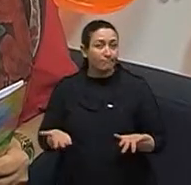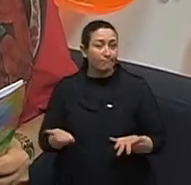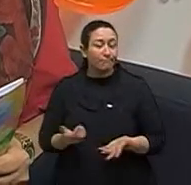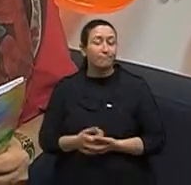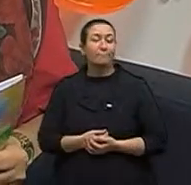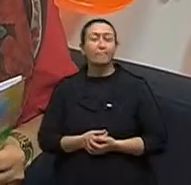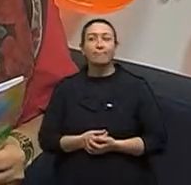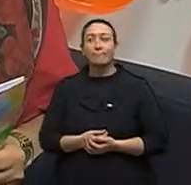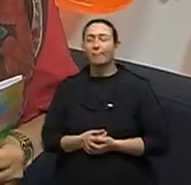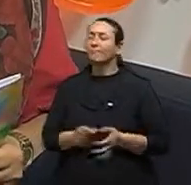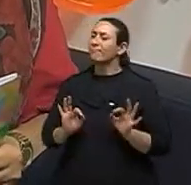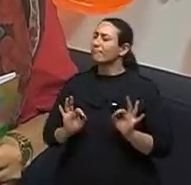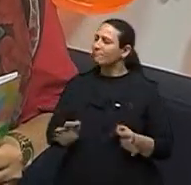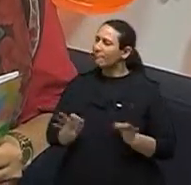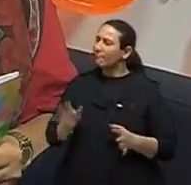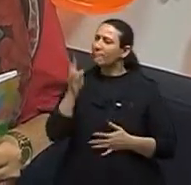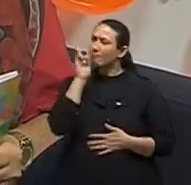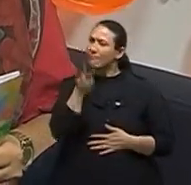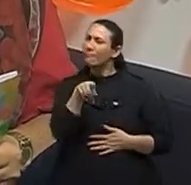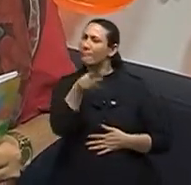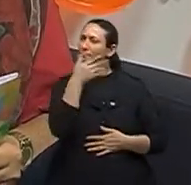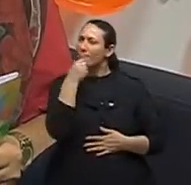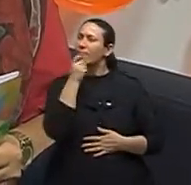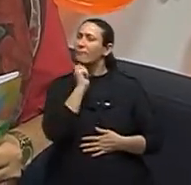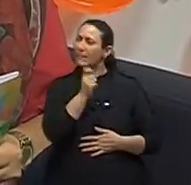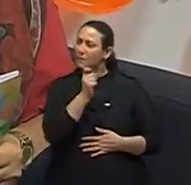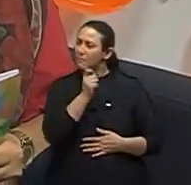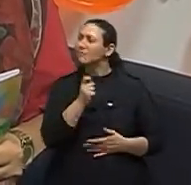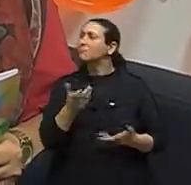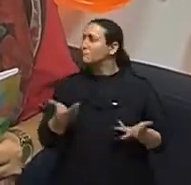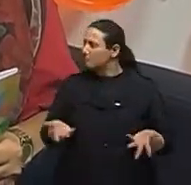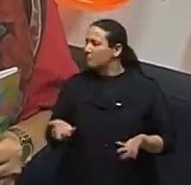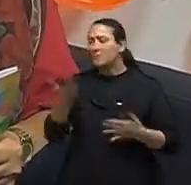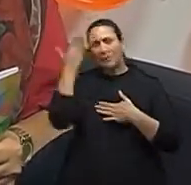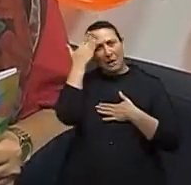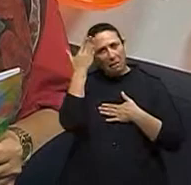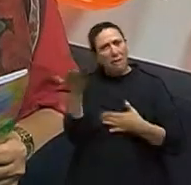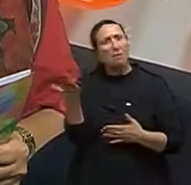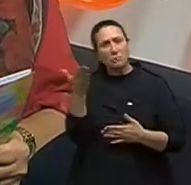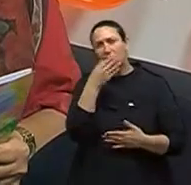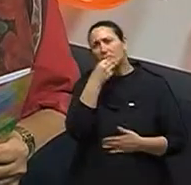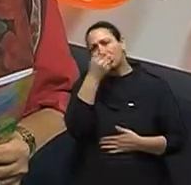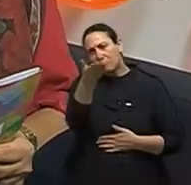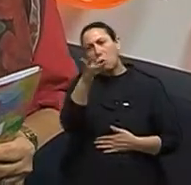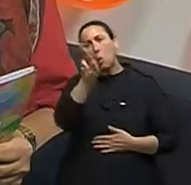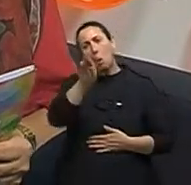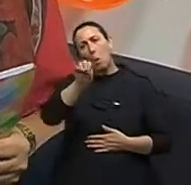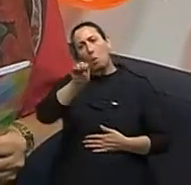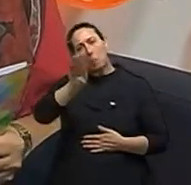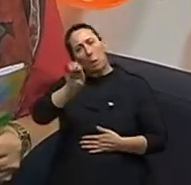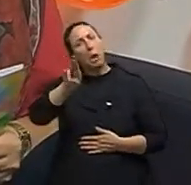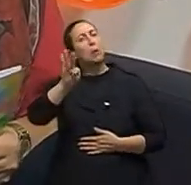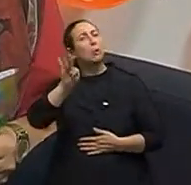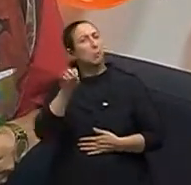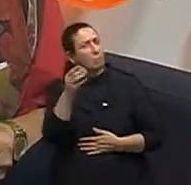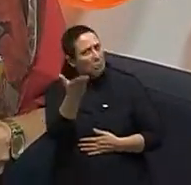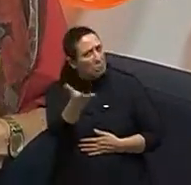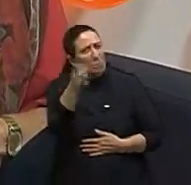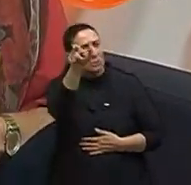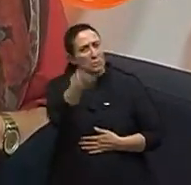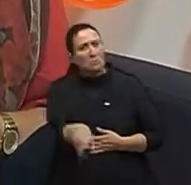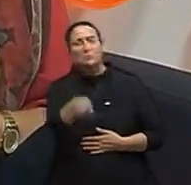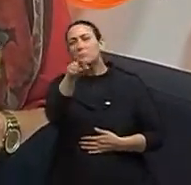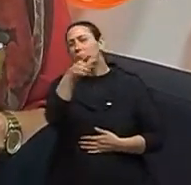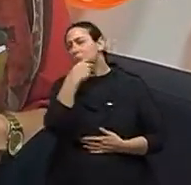é a gente ouvindo Roberto né Bela matéria né e a gente agradece Roberto por tu ter te disponibilizado né tu tá